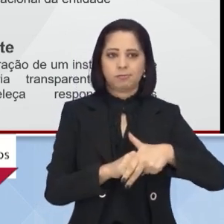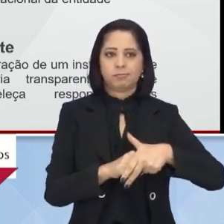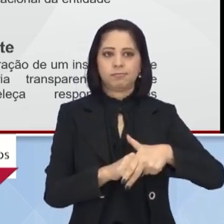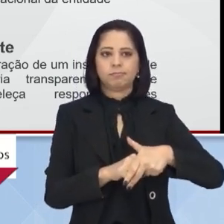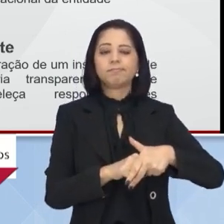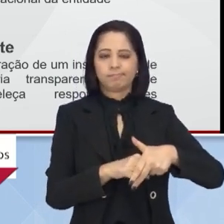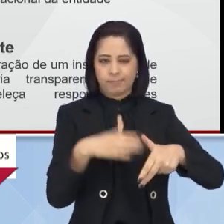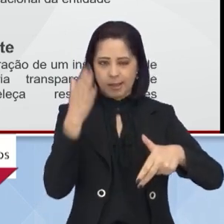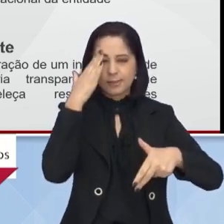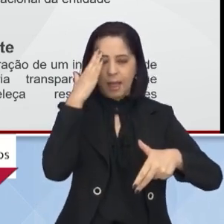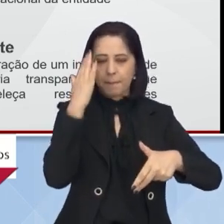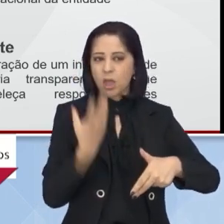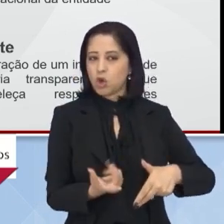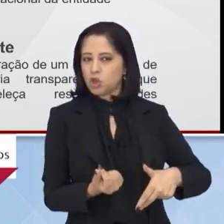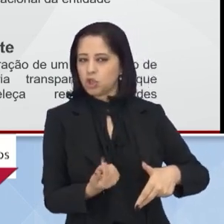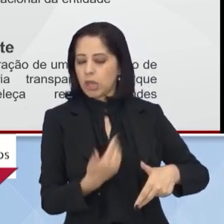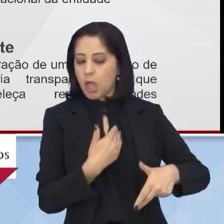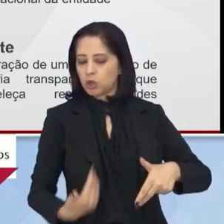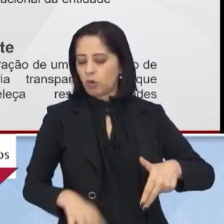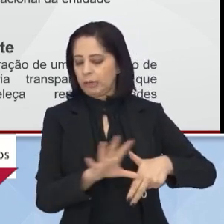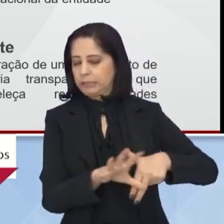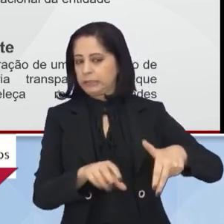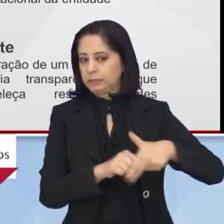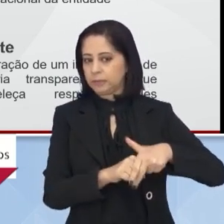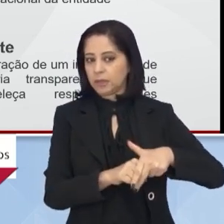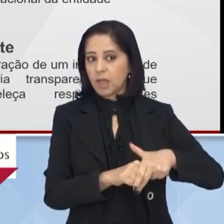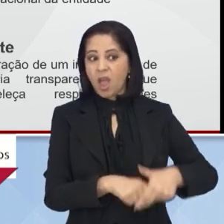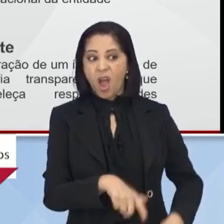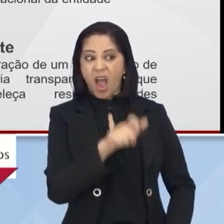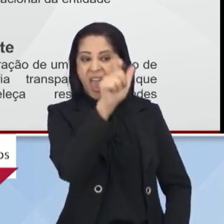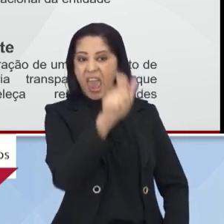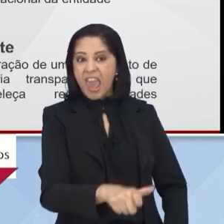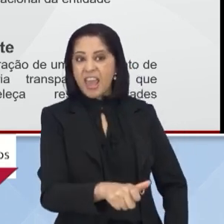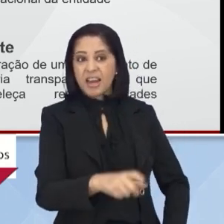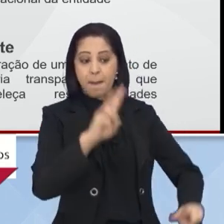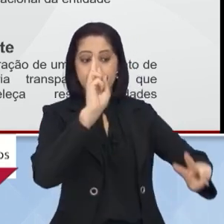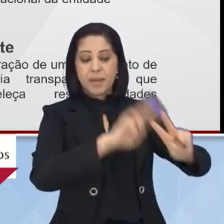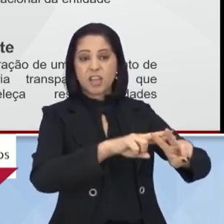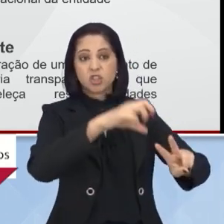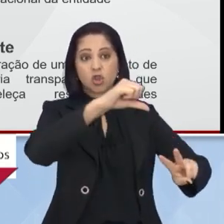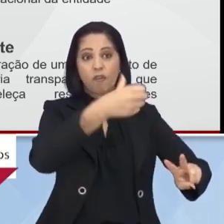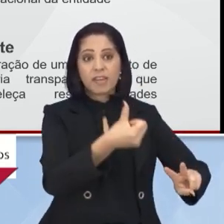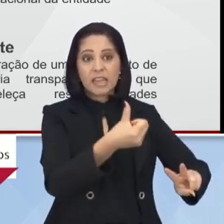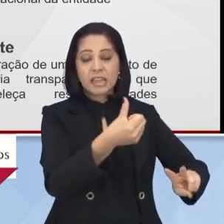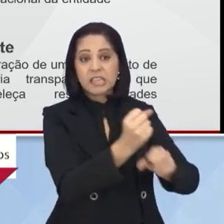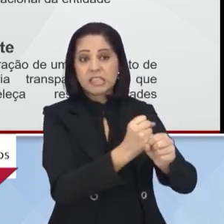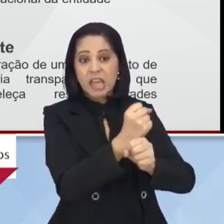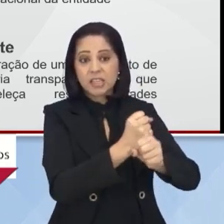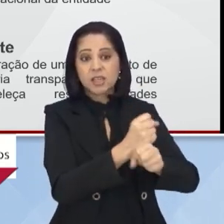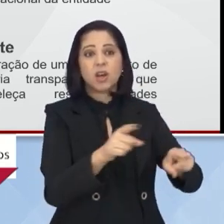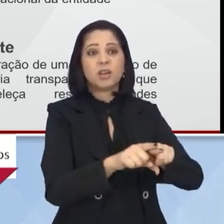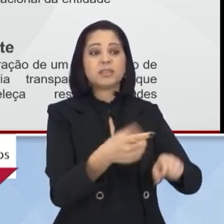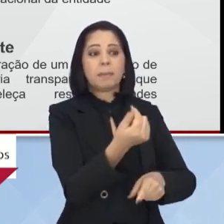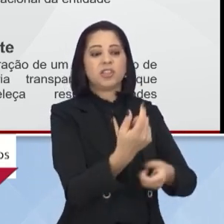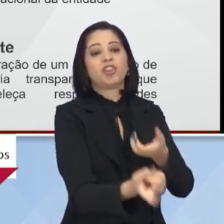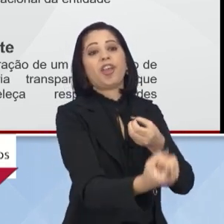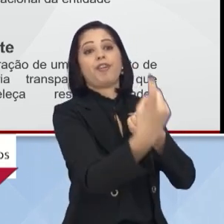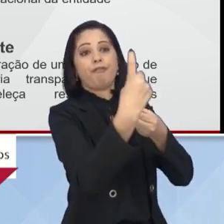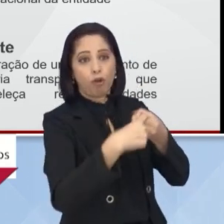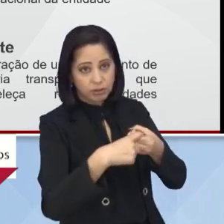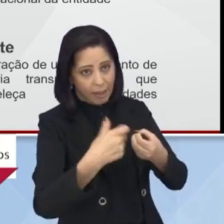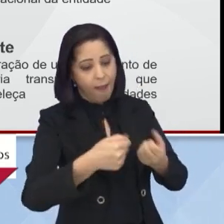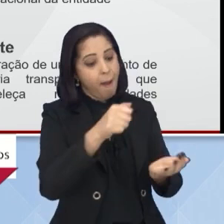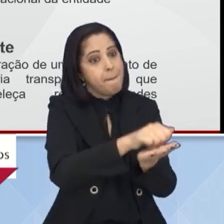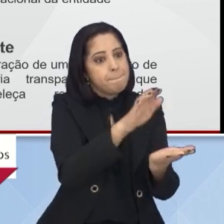contratos de gestão da Saúde um deles foi condenado a 96 anos de prisão além de devolu a erário além de aplicação de